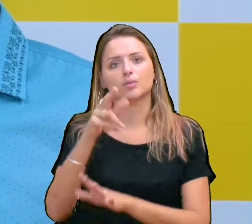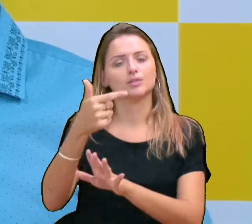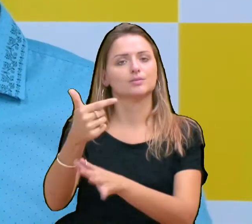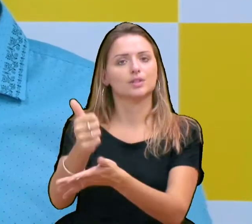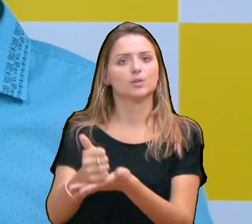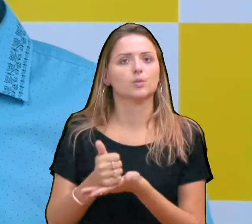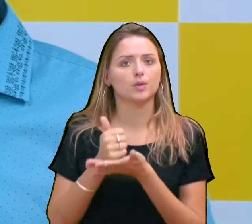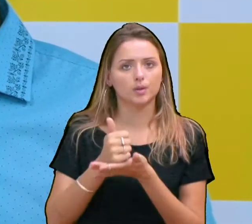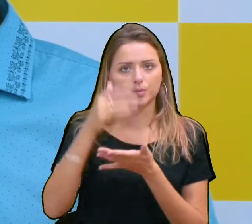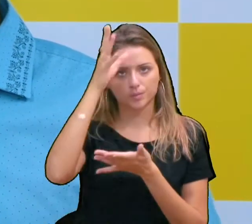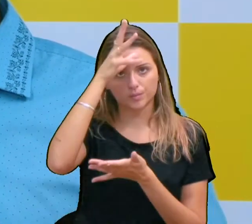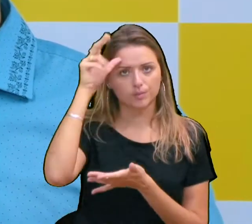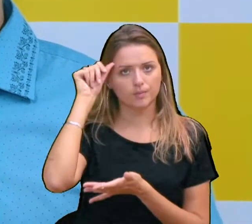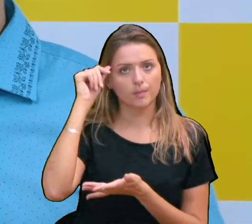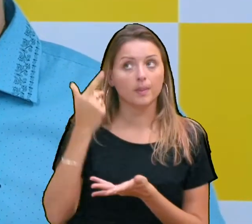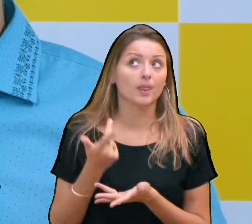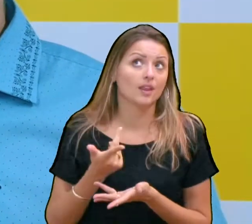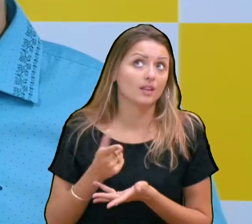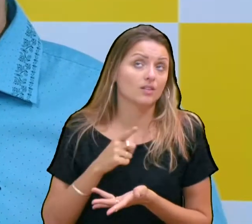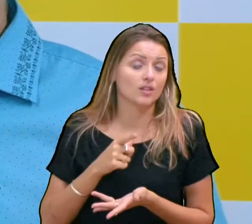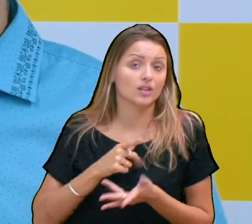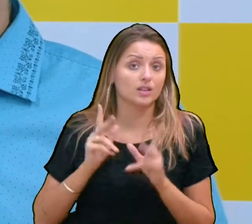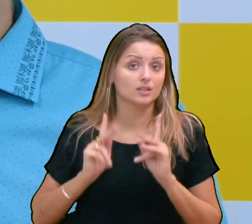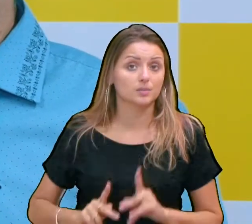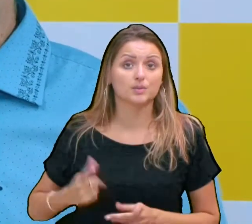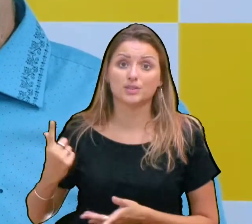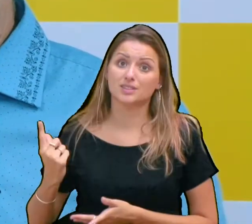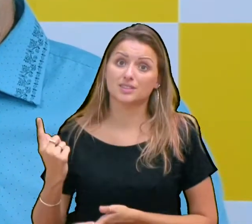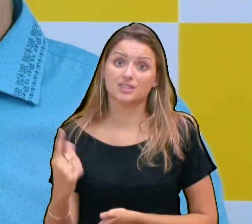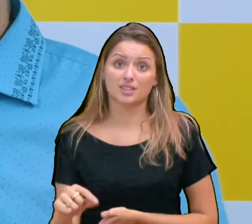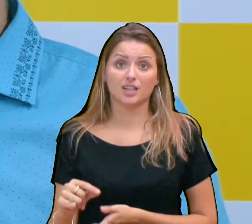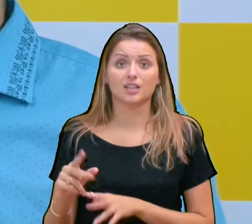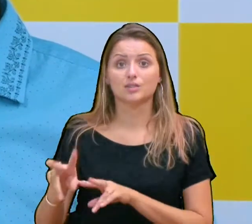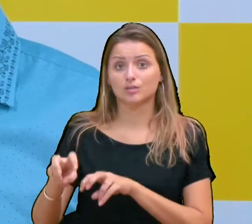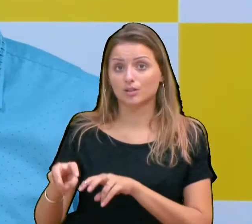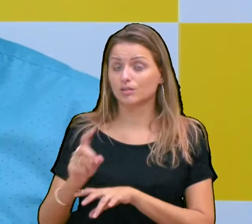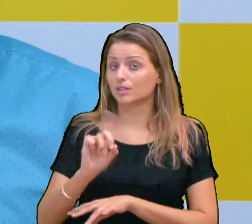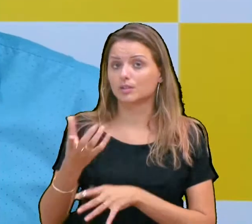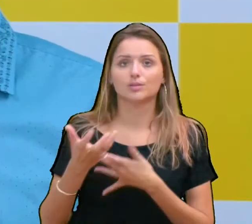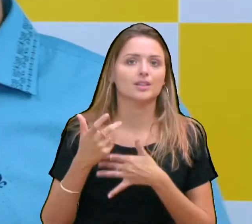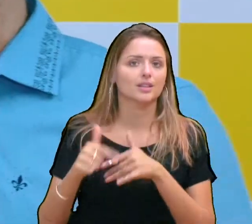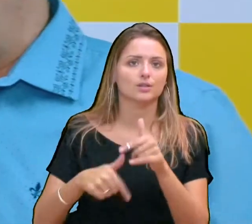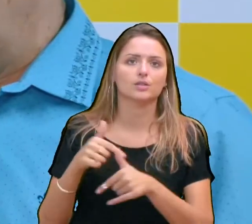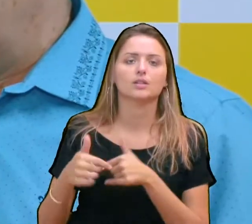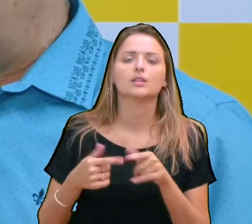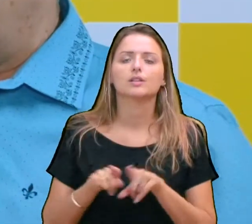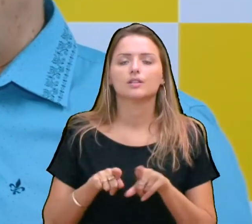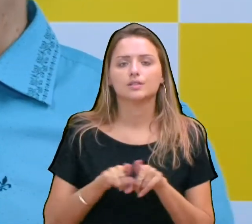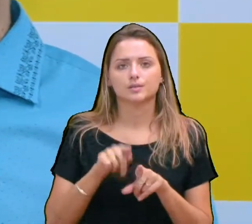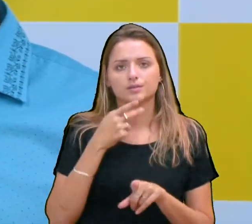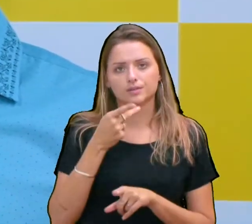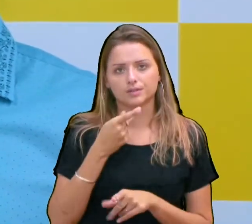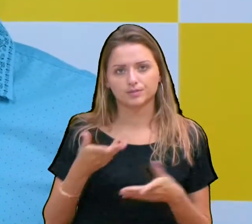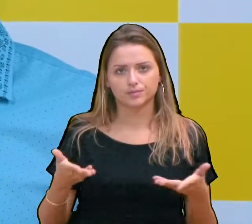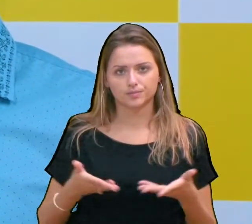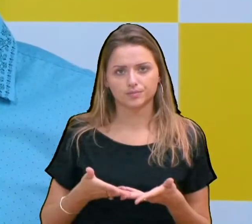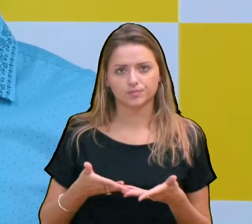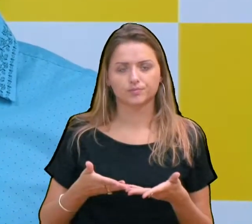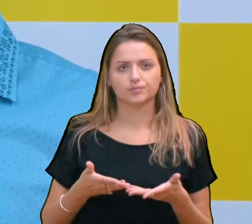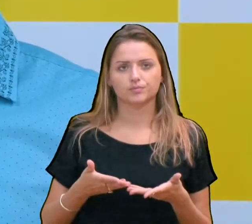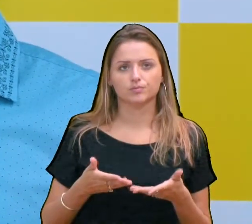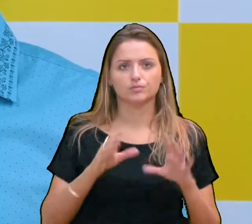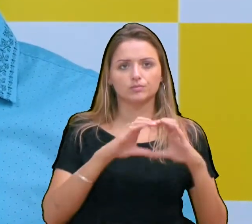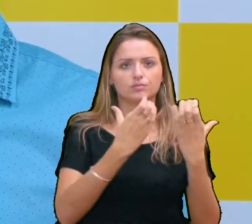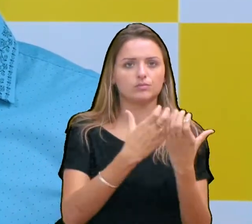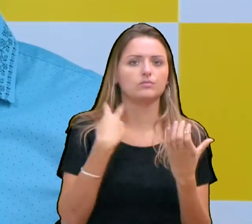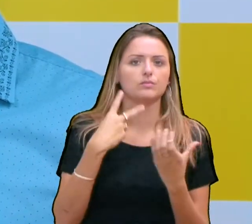a gente vai ter o jovem saindo muito mais no interior. E também foi falado que hoje a gente vai estar, esta casa